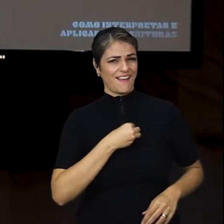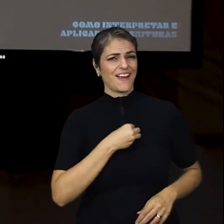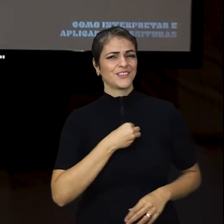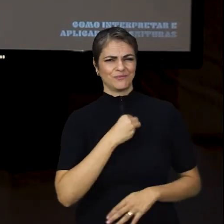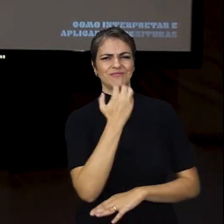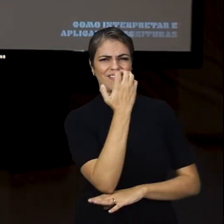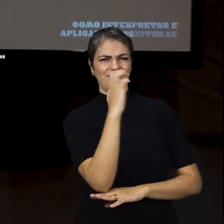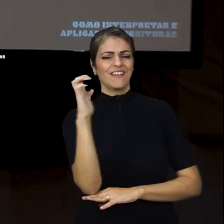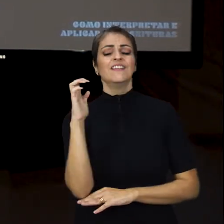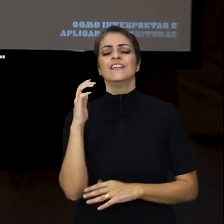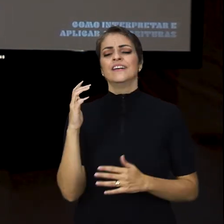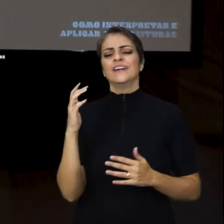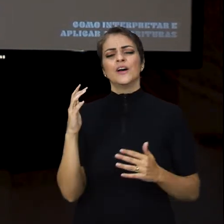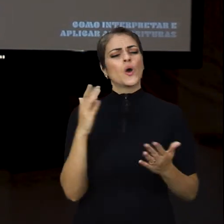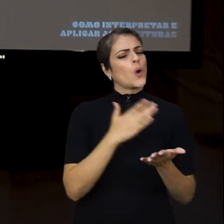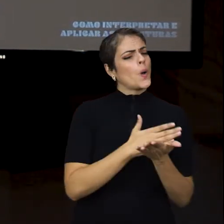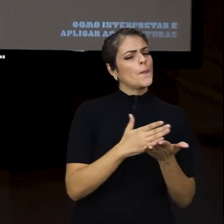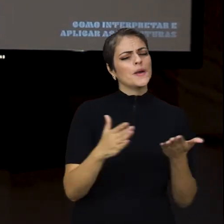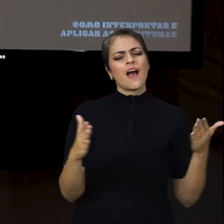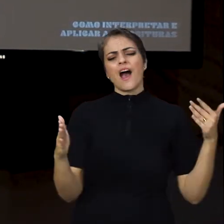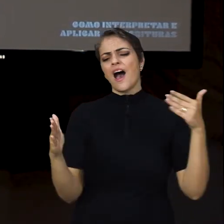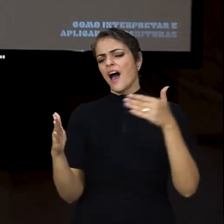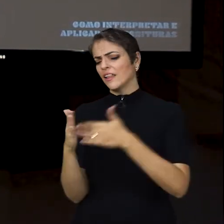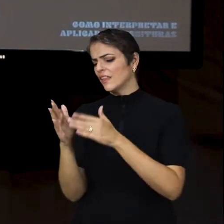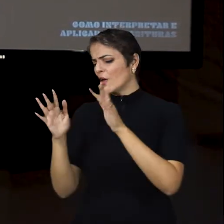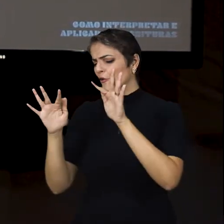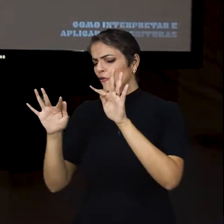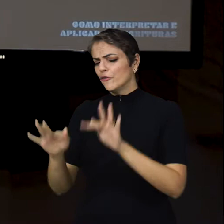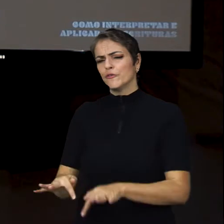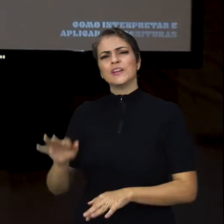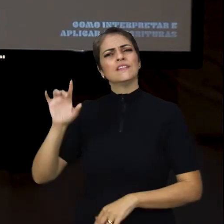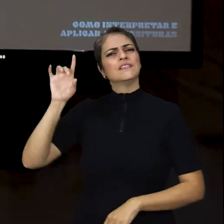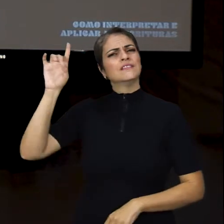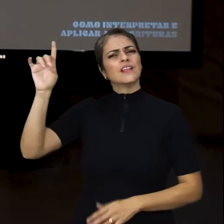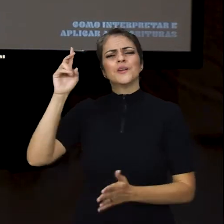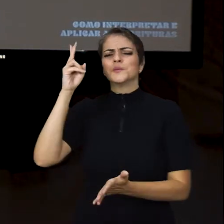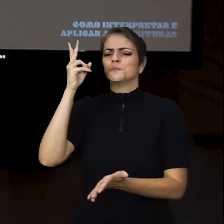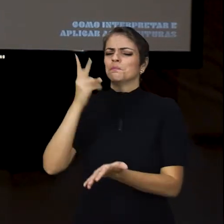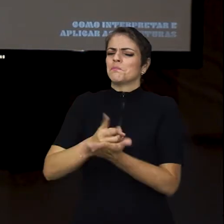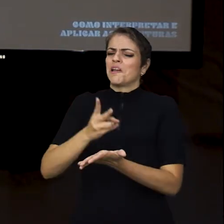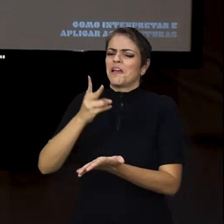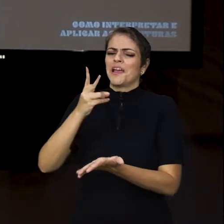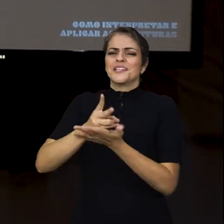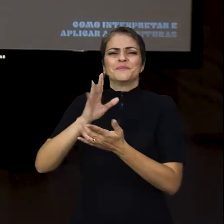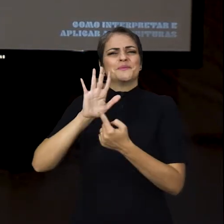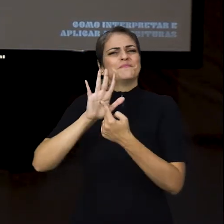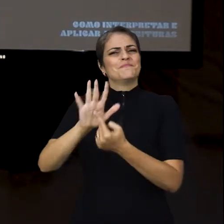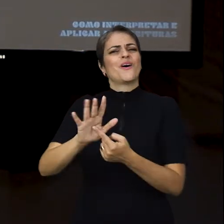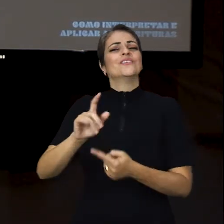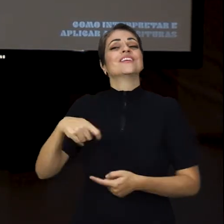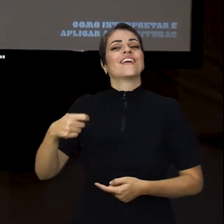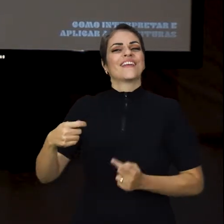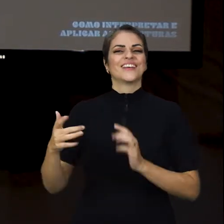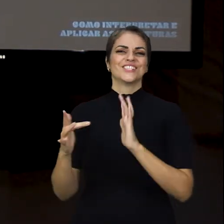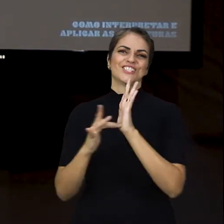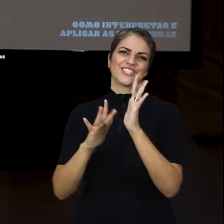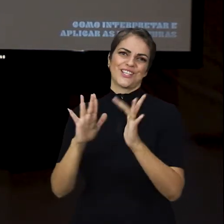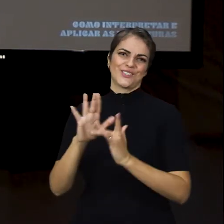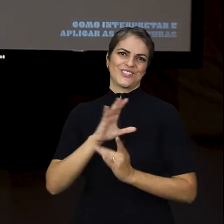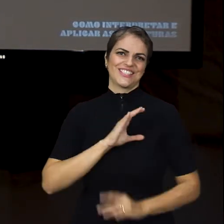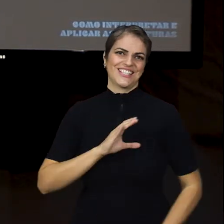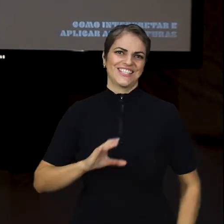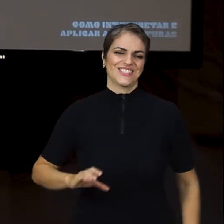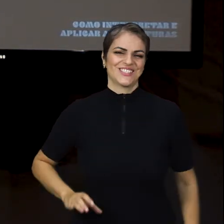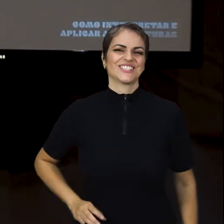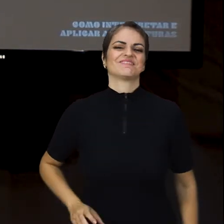o começo até o fim, o centro da revelação de Deus por meio das Escrituras é a pessoa do seu Filho, Jesus